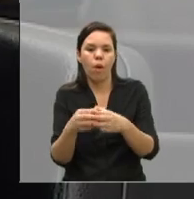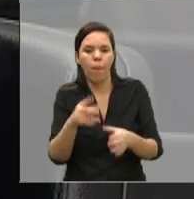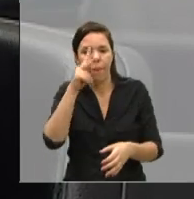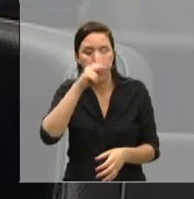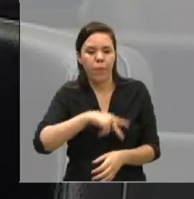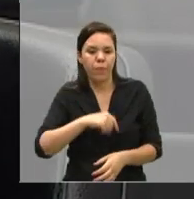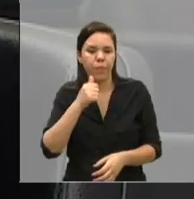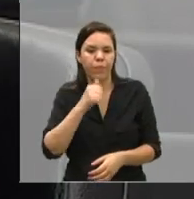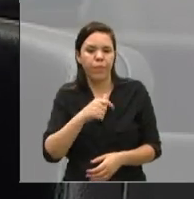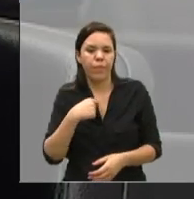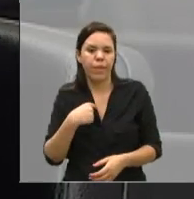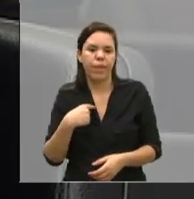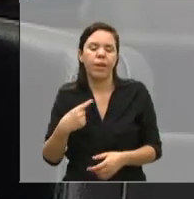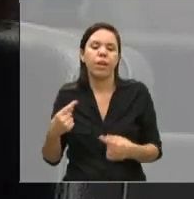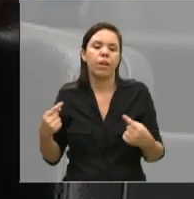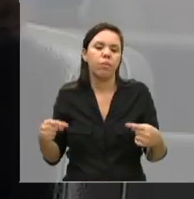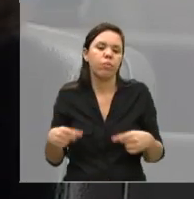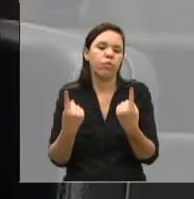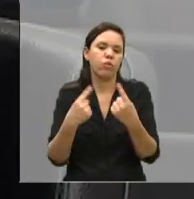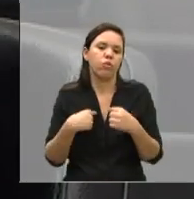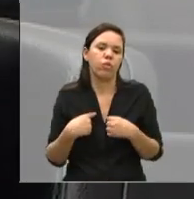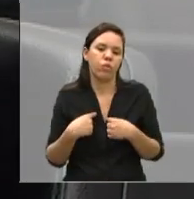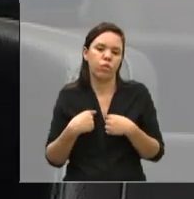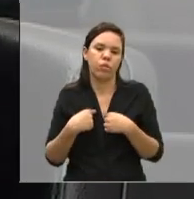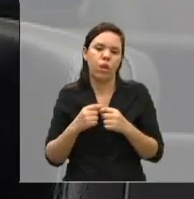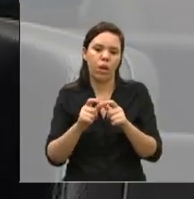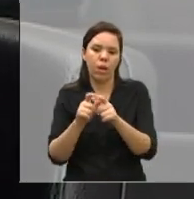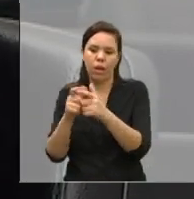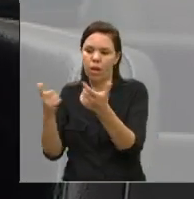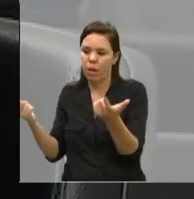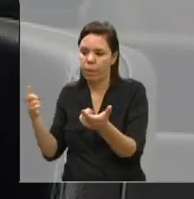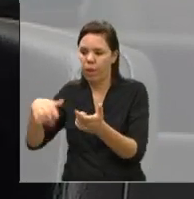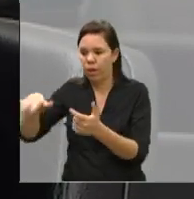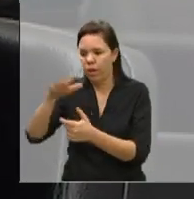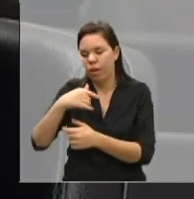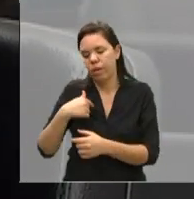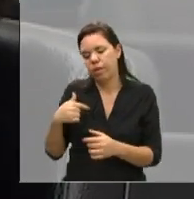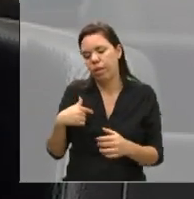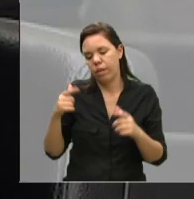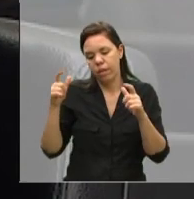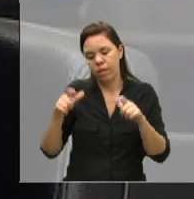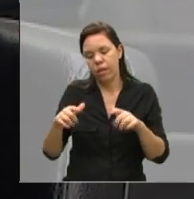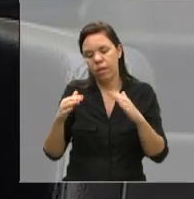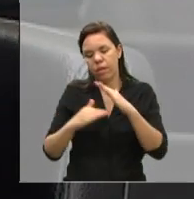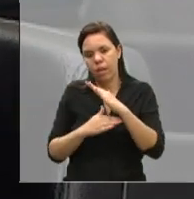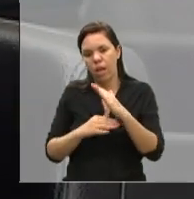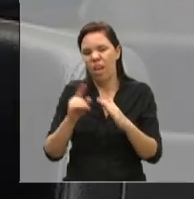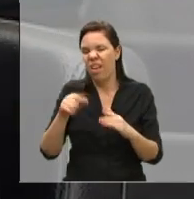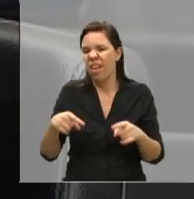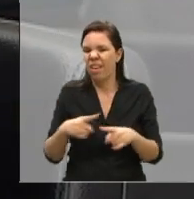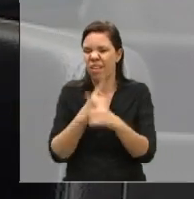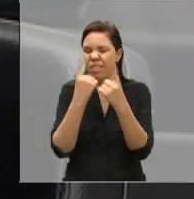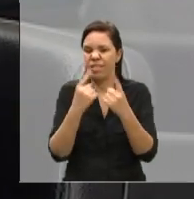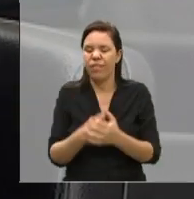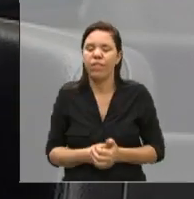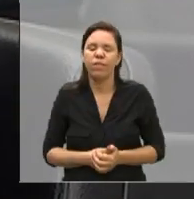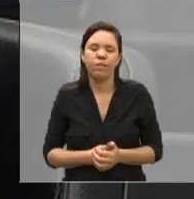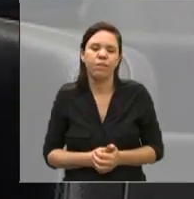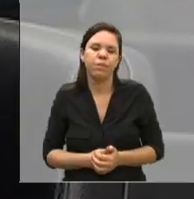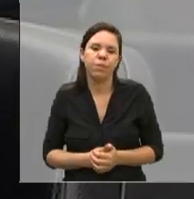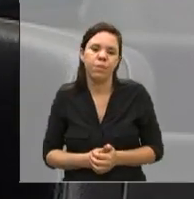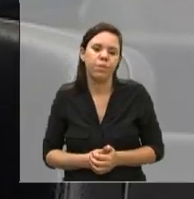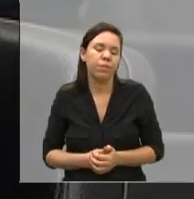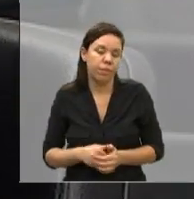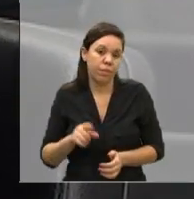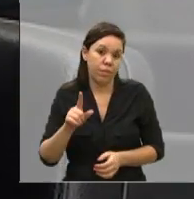minhas posições políticas destoa da maioria aqui da casa. Então é sempre um desafio, né? É sempre um desafio, mas